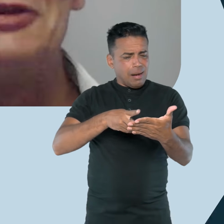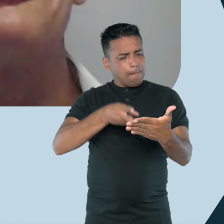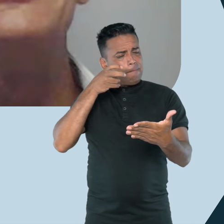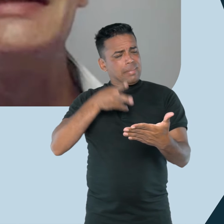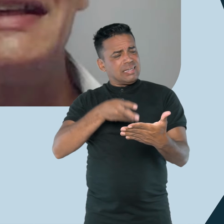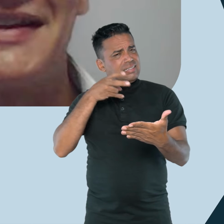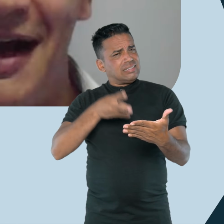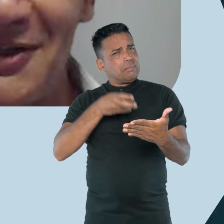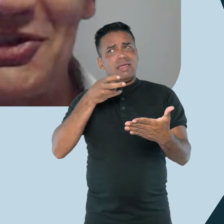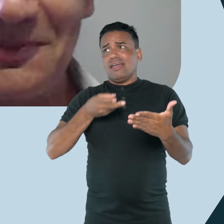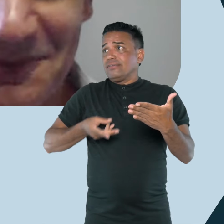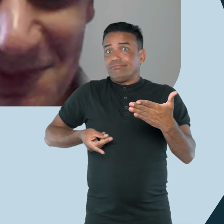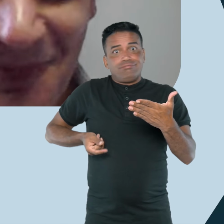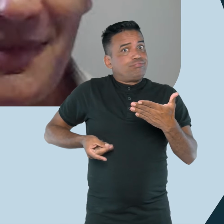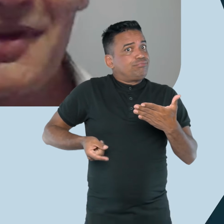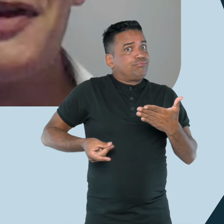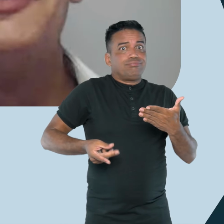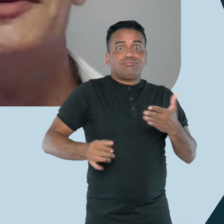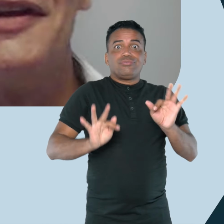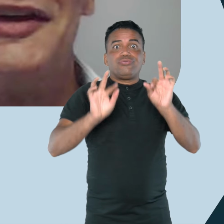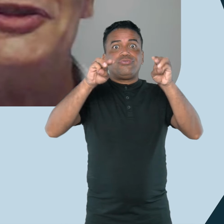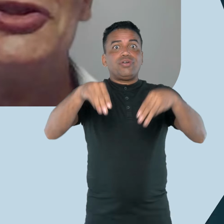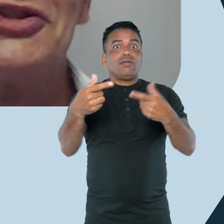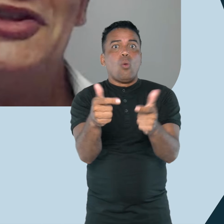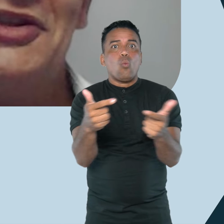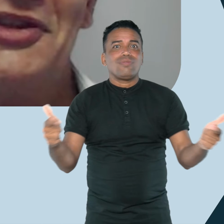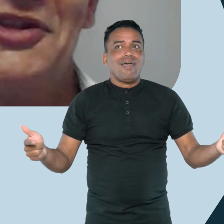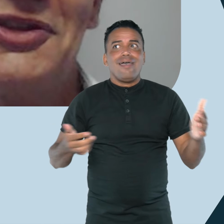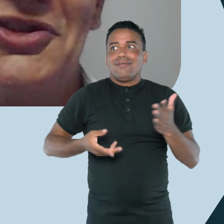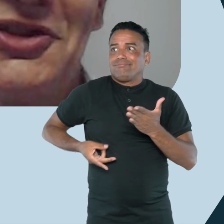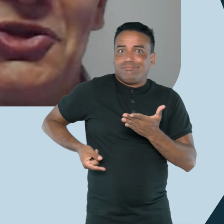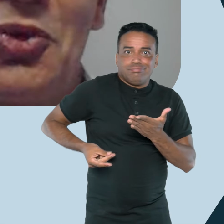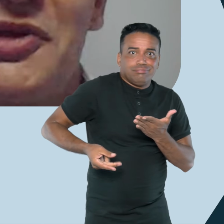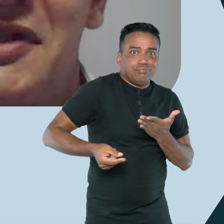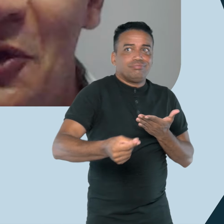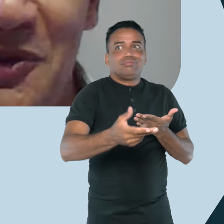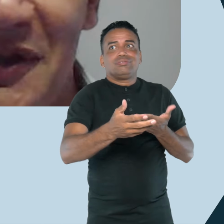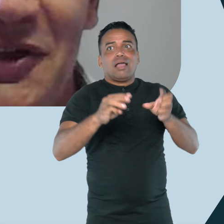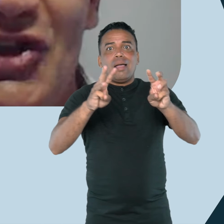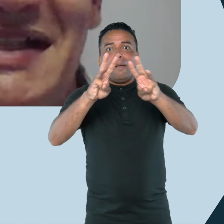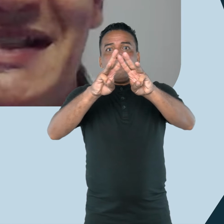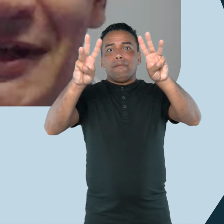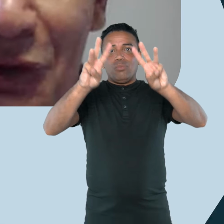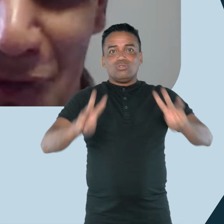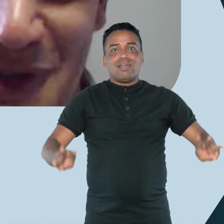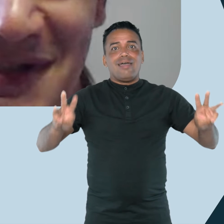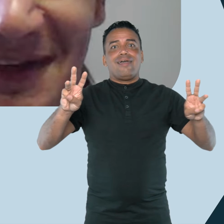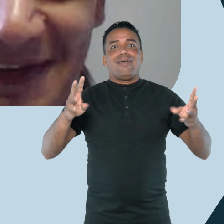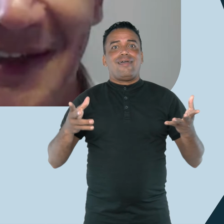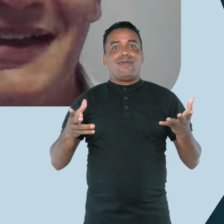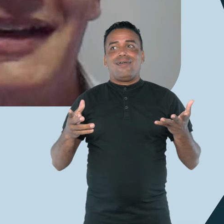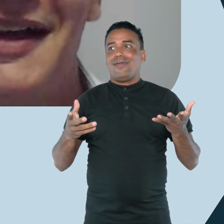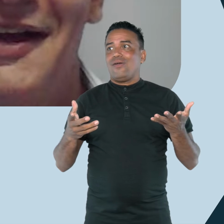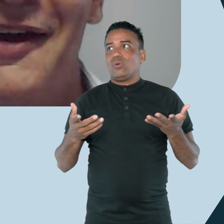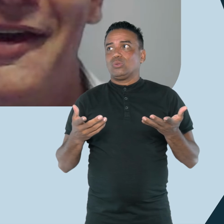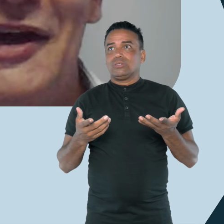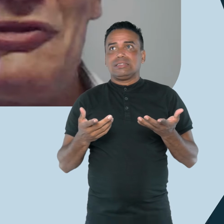essa infinidade, né, de museus, né, de acervos,